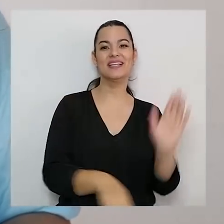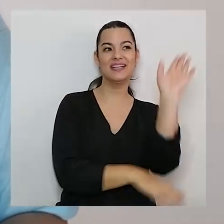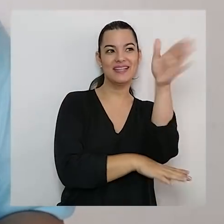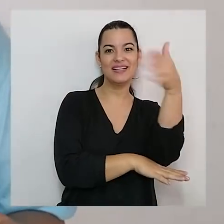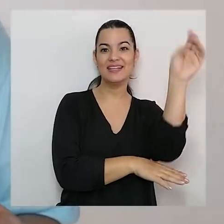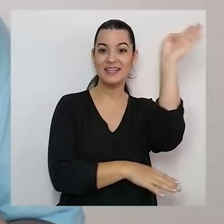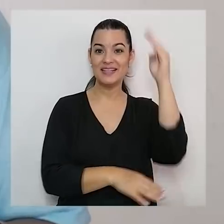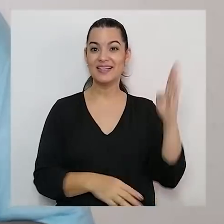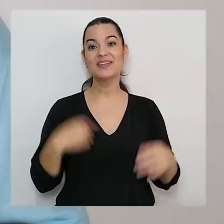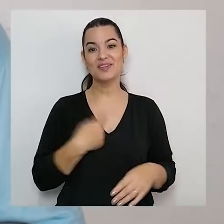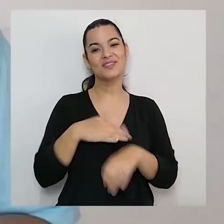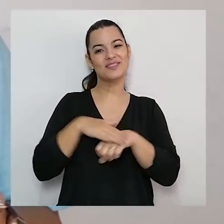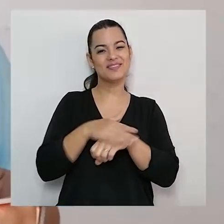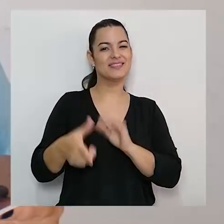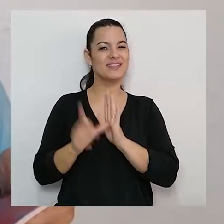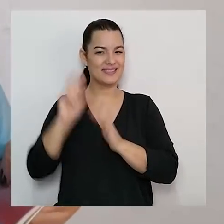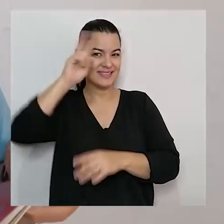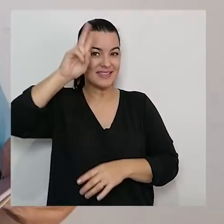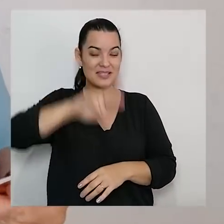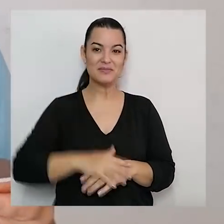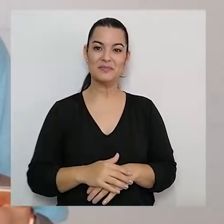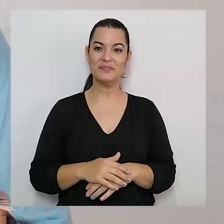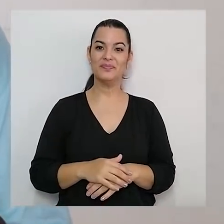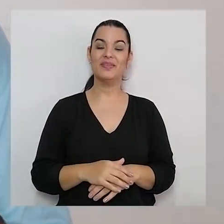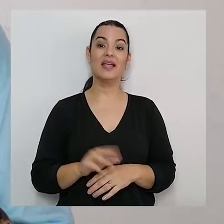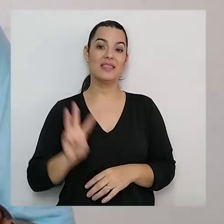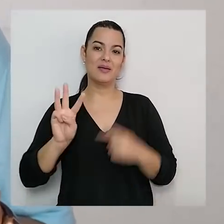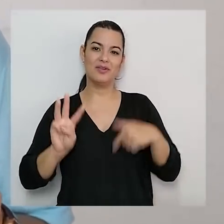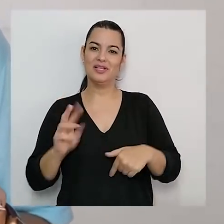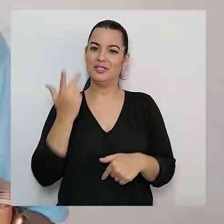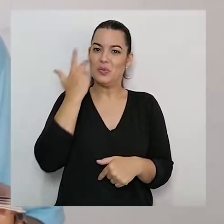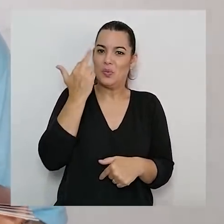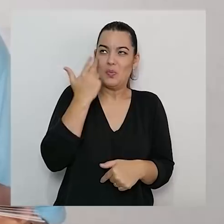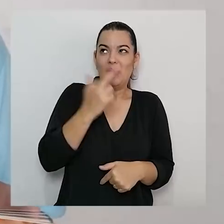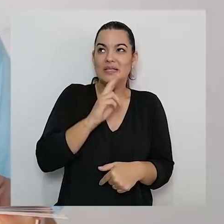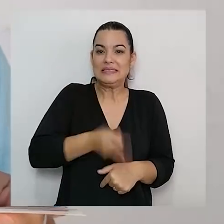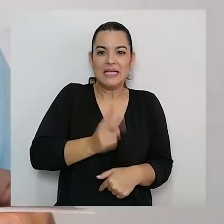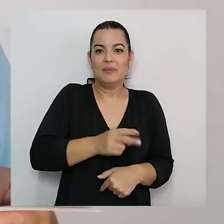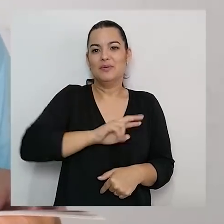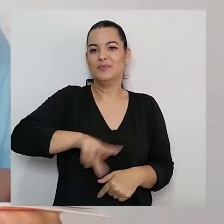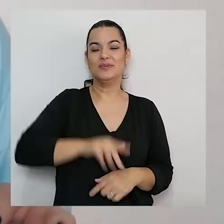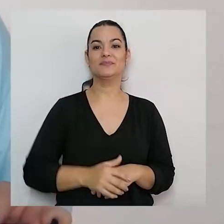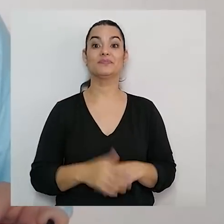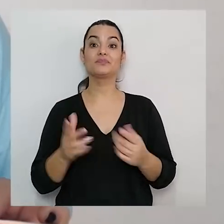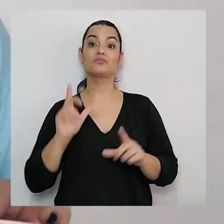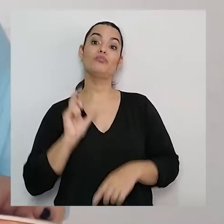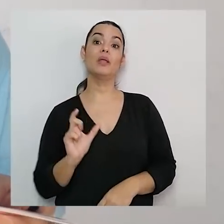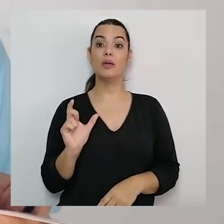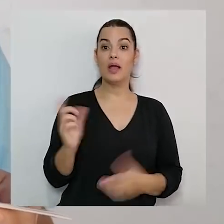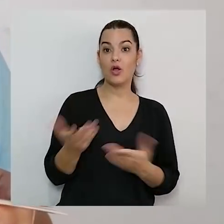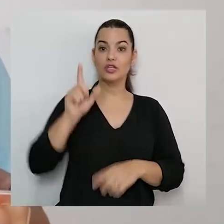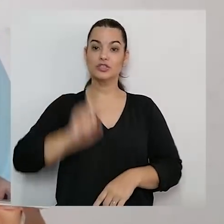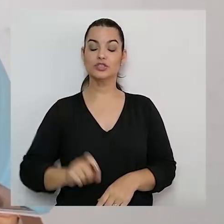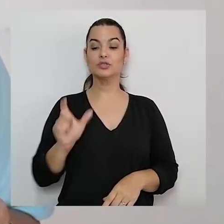portuguesa. Vamos para o X. Palavras com X são gostosas de falar. Assim como